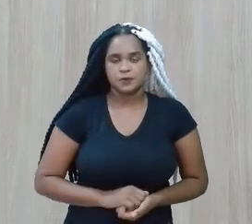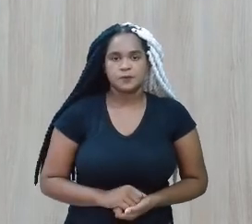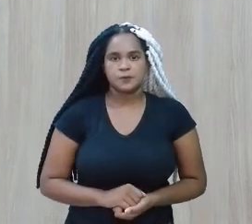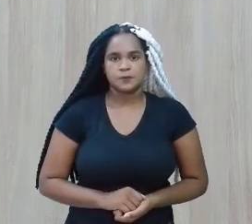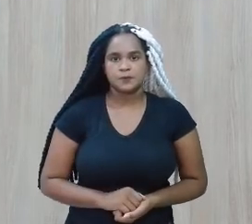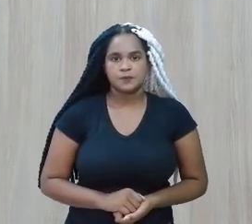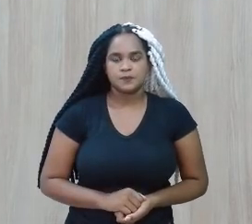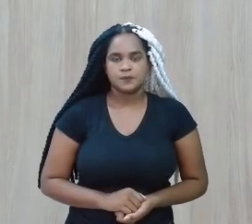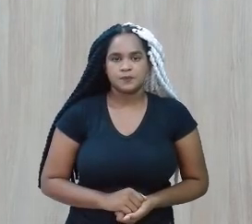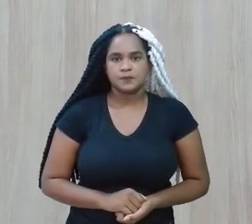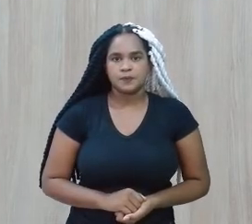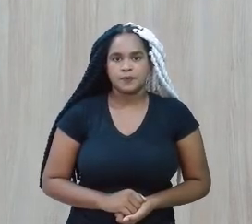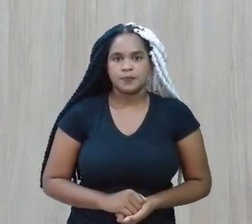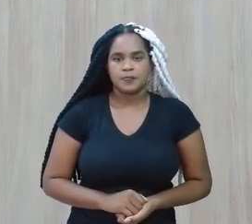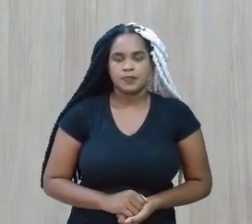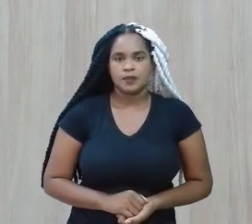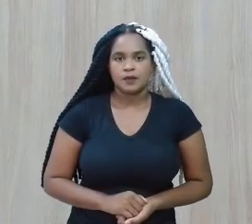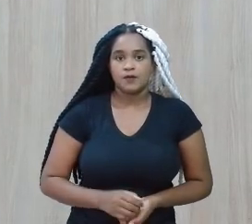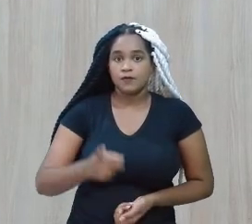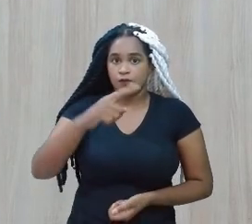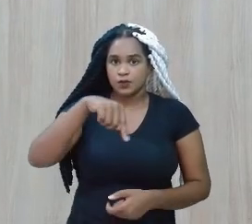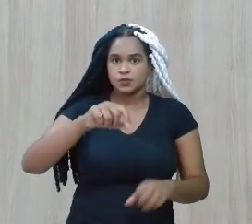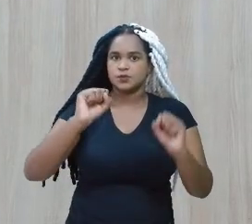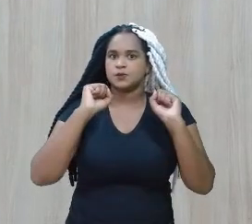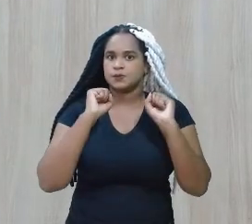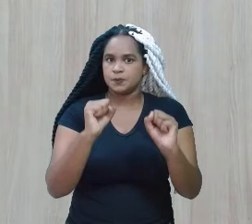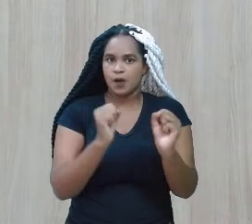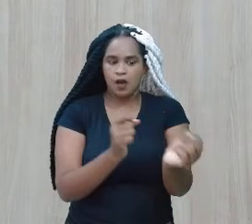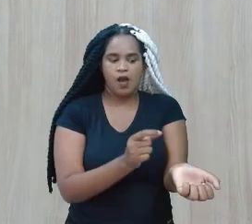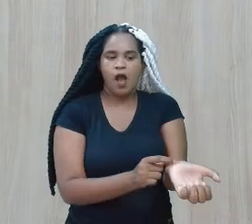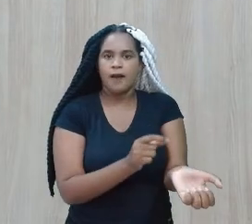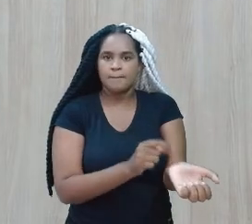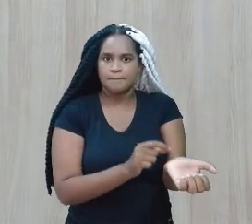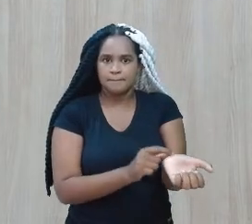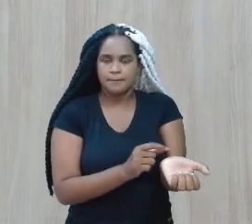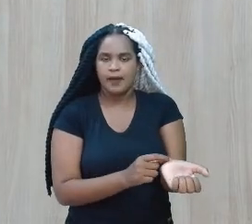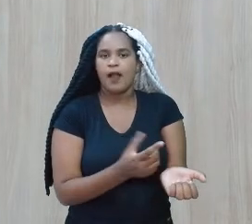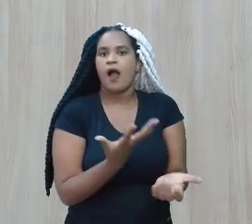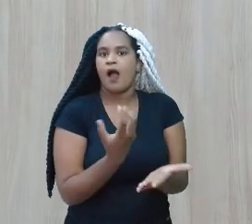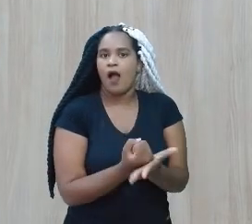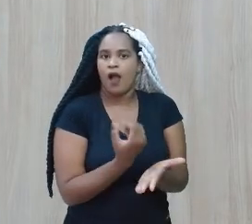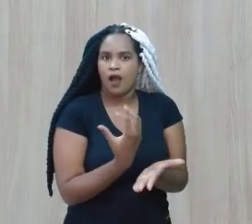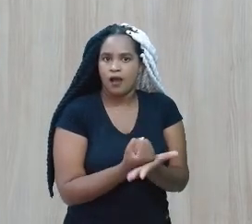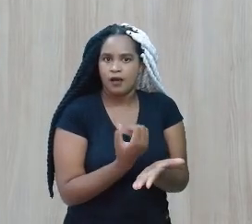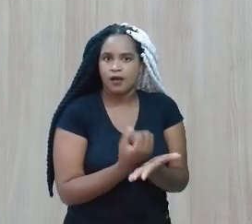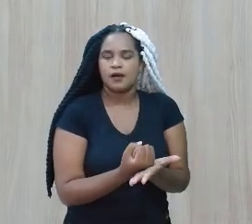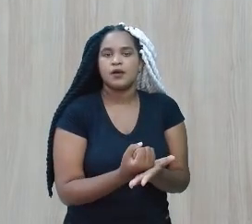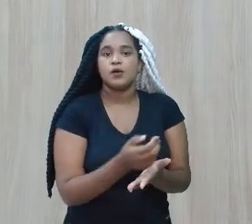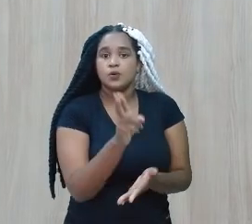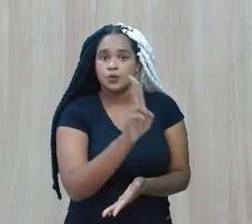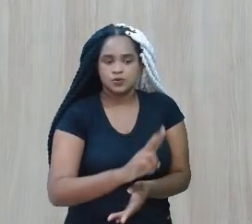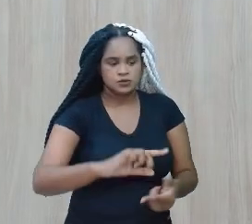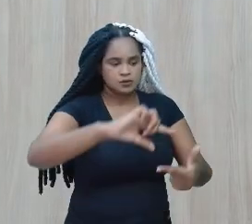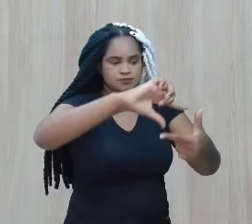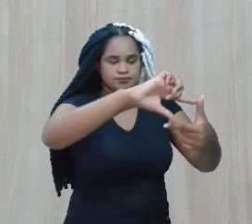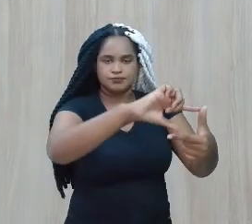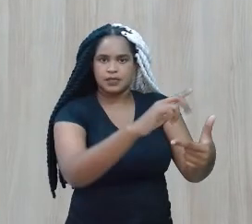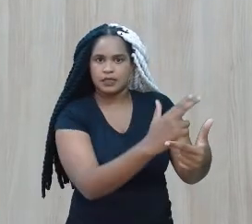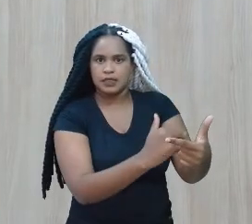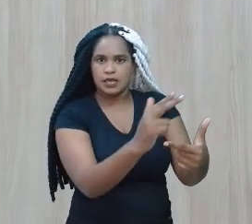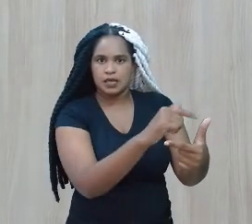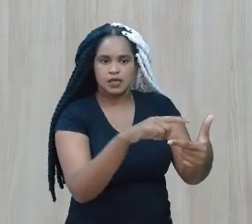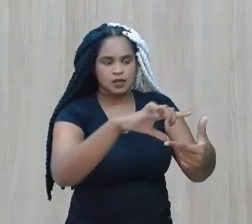a oportunidade que vocês têm de entrarem no nosso app, não é? Através do QR Code, seja o seu